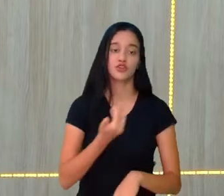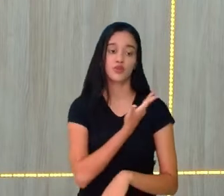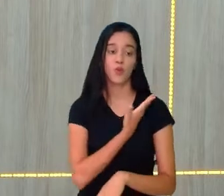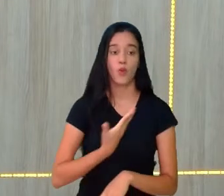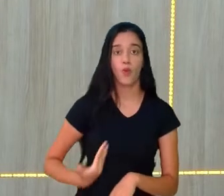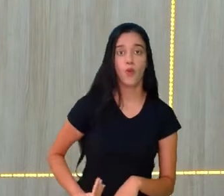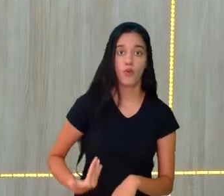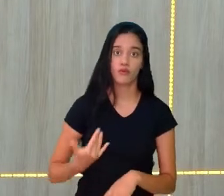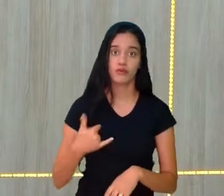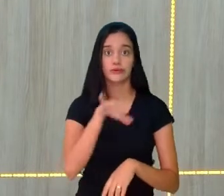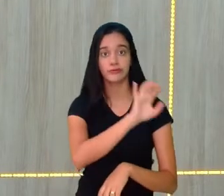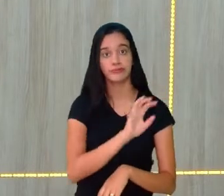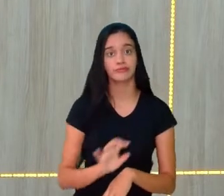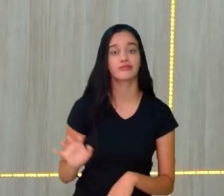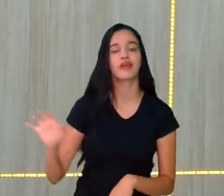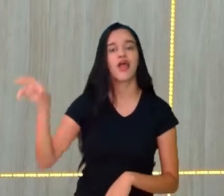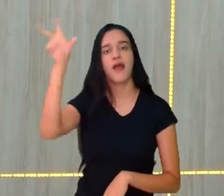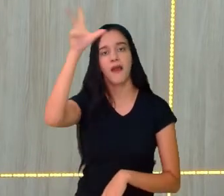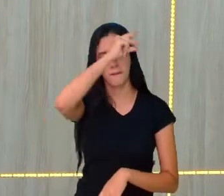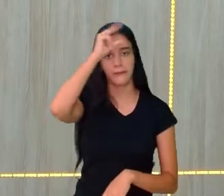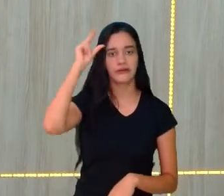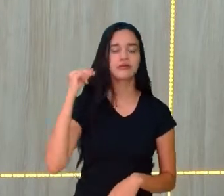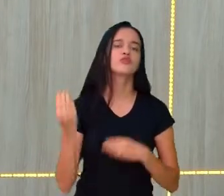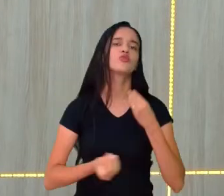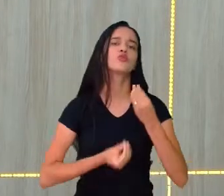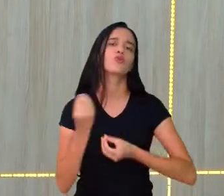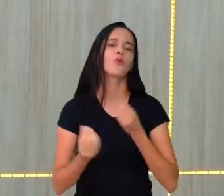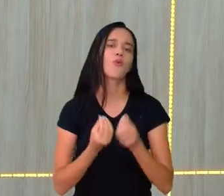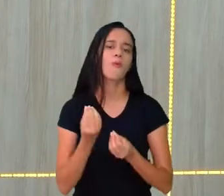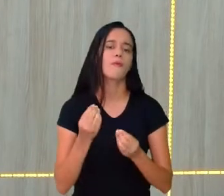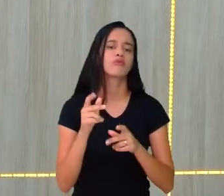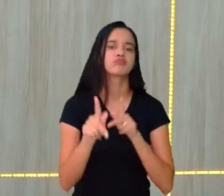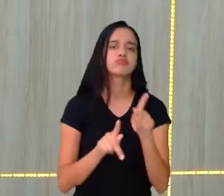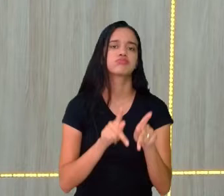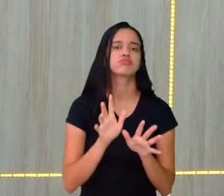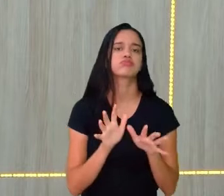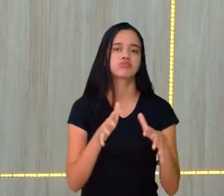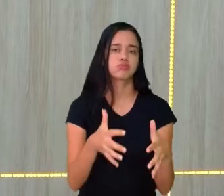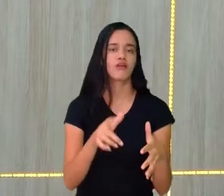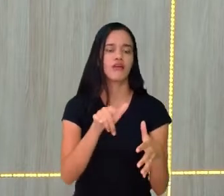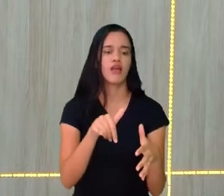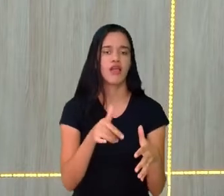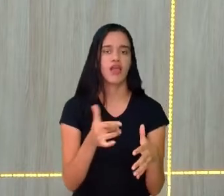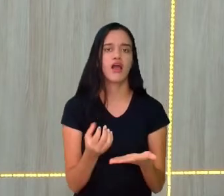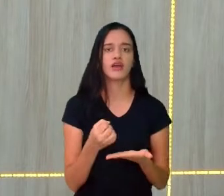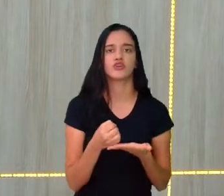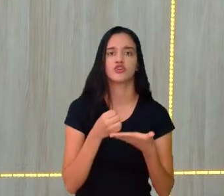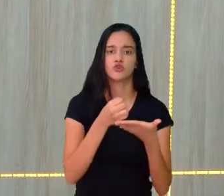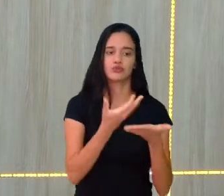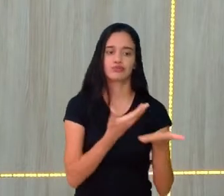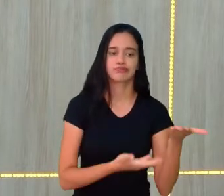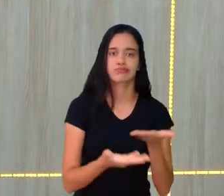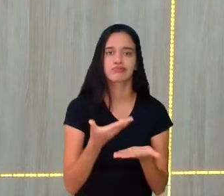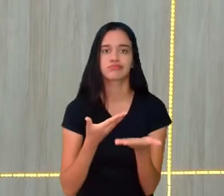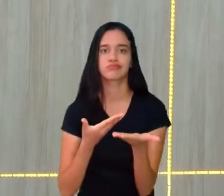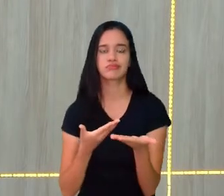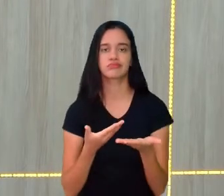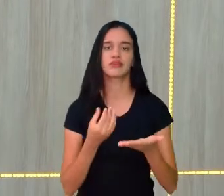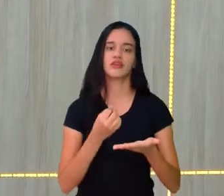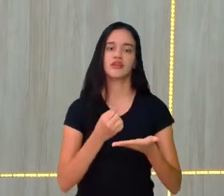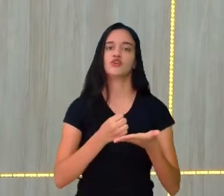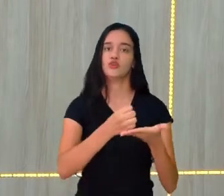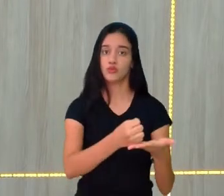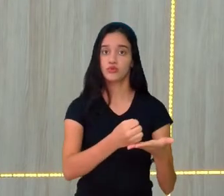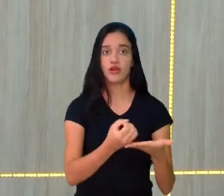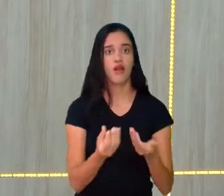governos estaduais, as prefeituras, como é que esse pessoal, ele auxilia, né? Ele contribui, né,